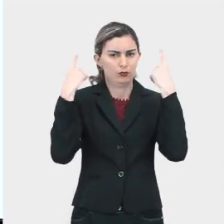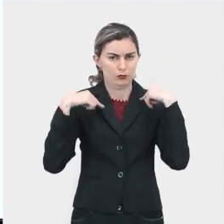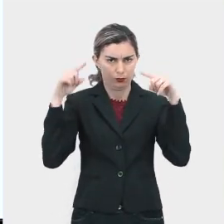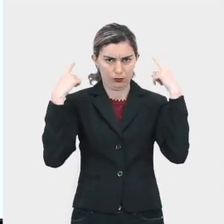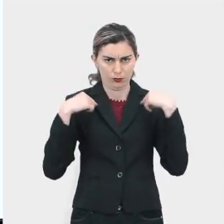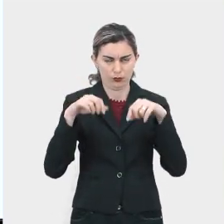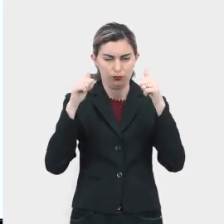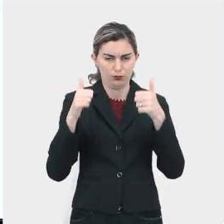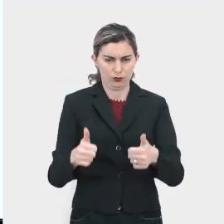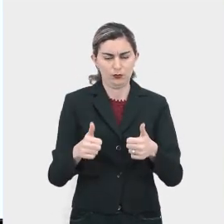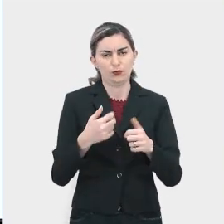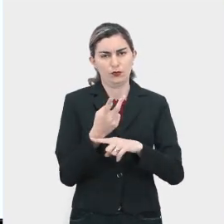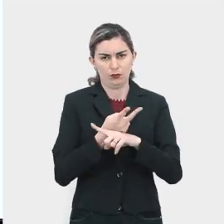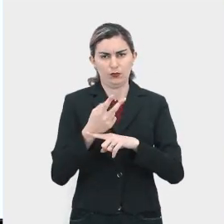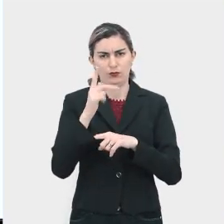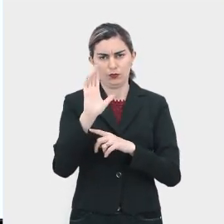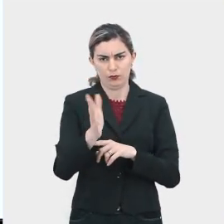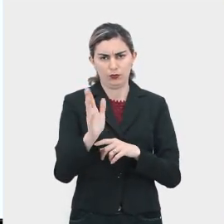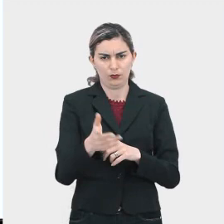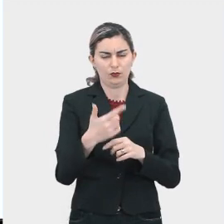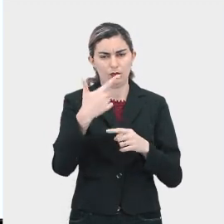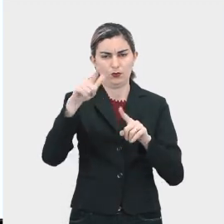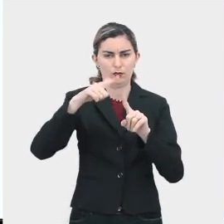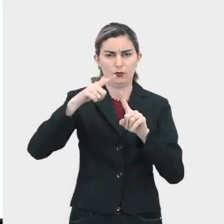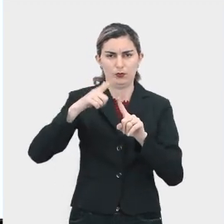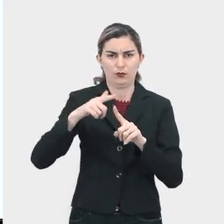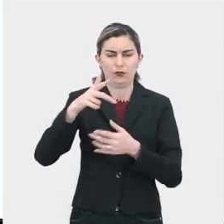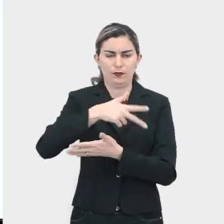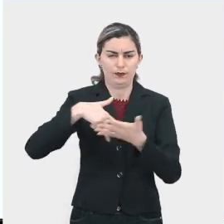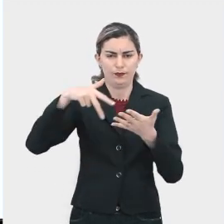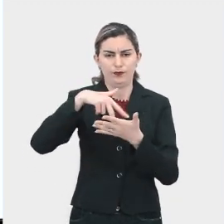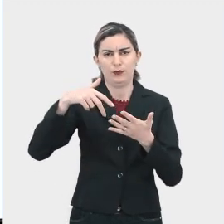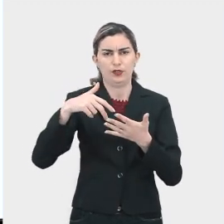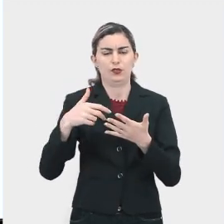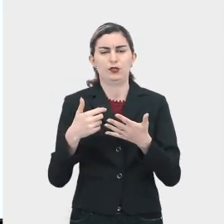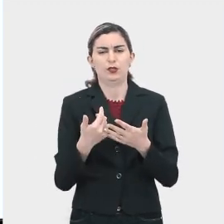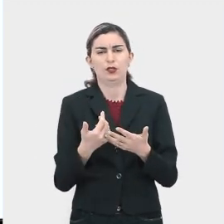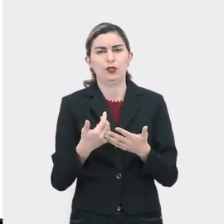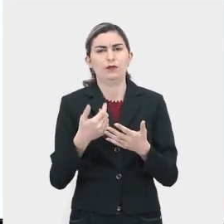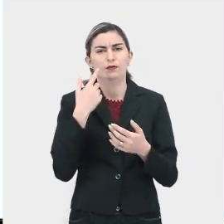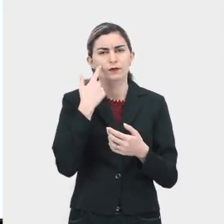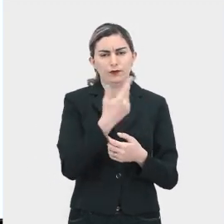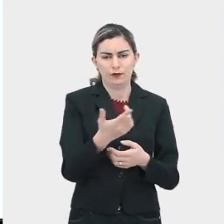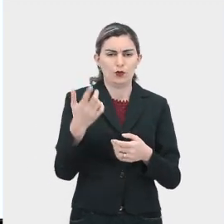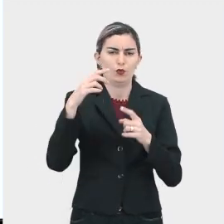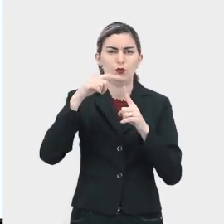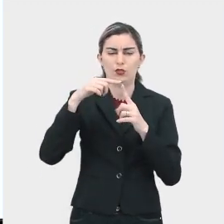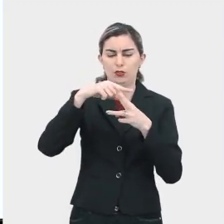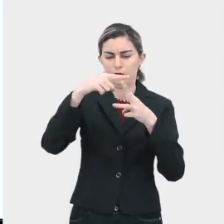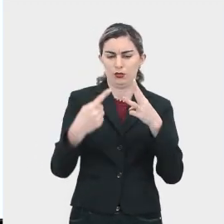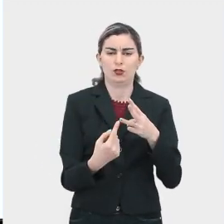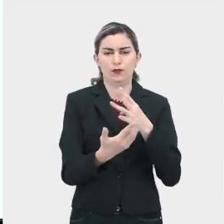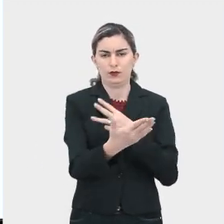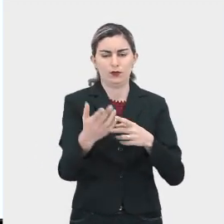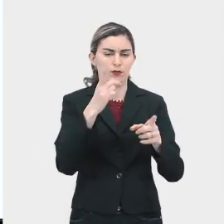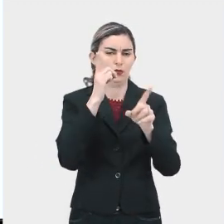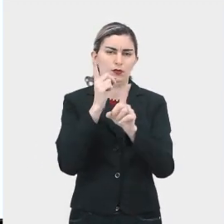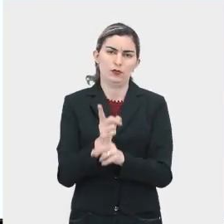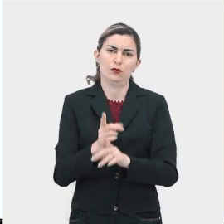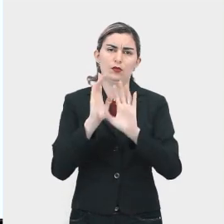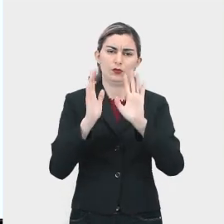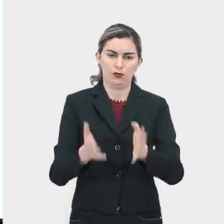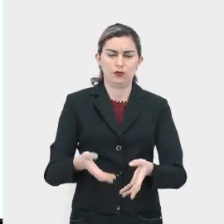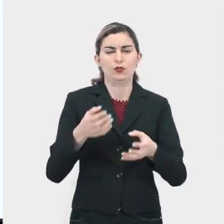tá bom? Procura lá outro tipo de dança do ciclo natalino, escolhe uma dessas 3 que você achar